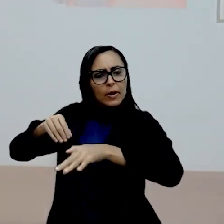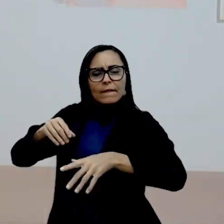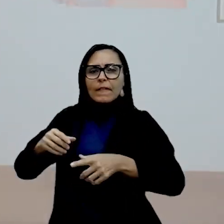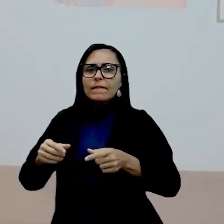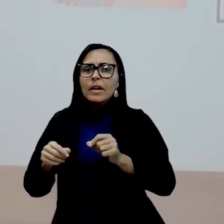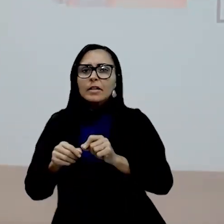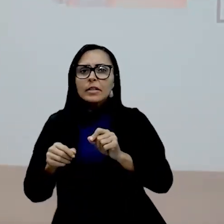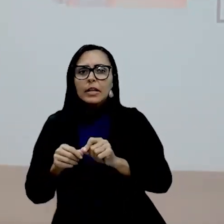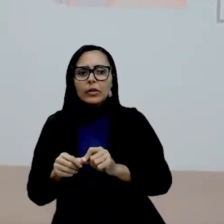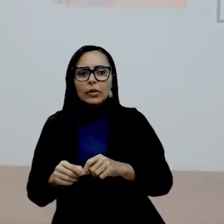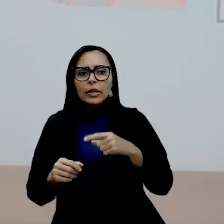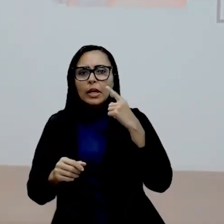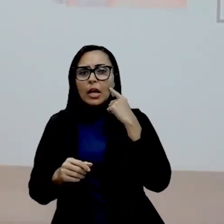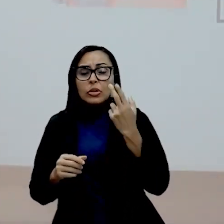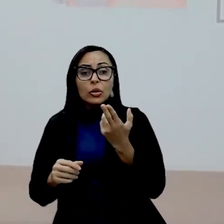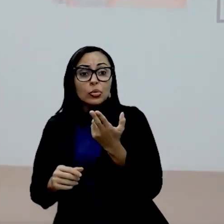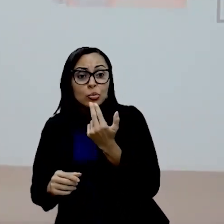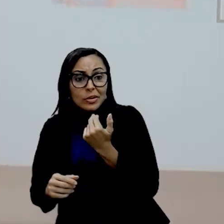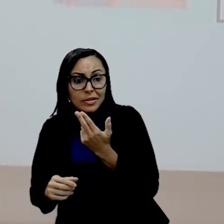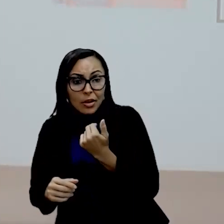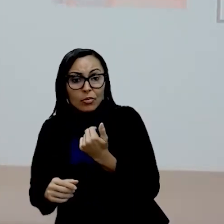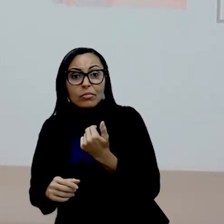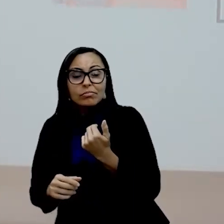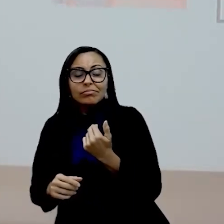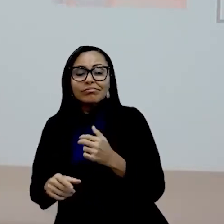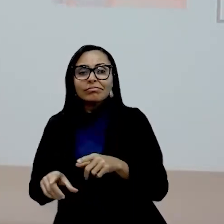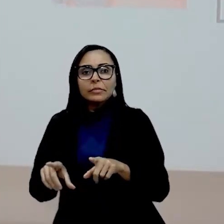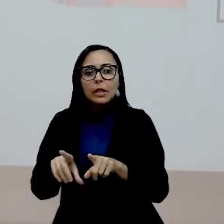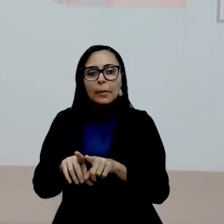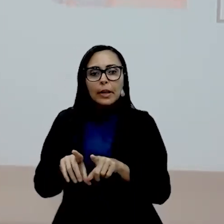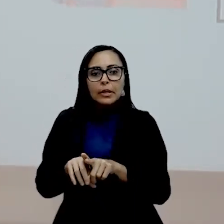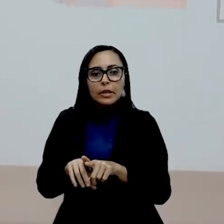haja a nutrição e haja